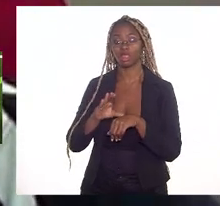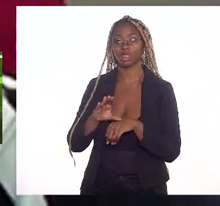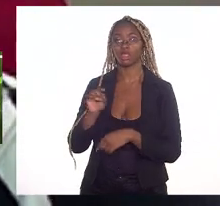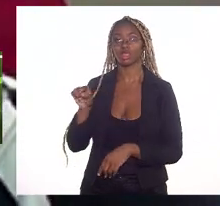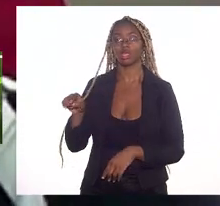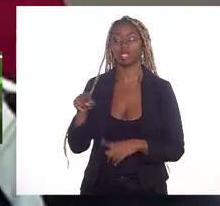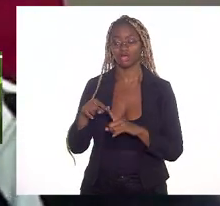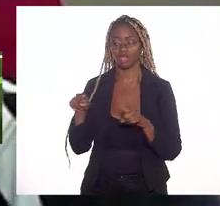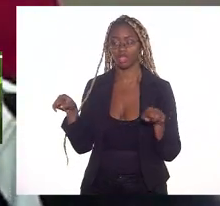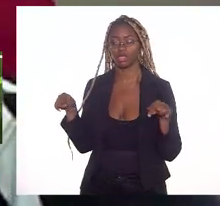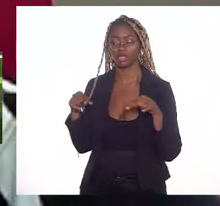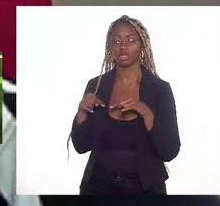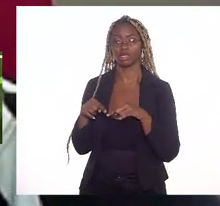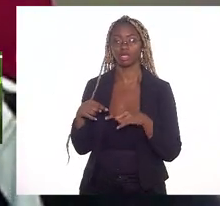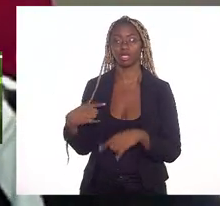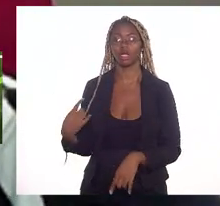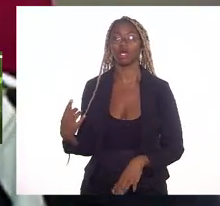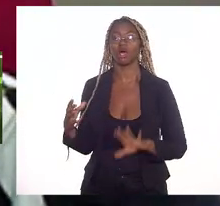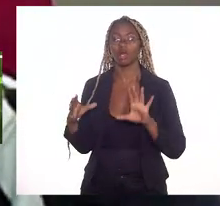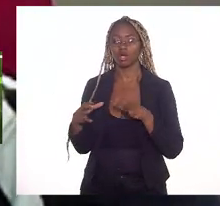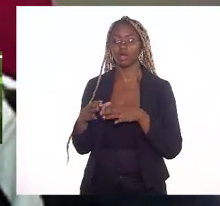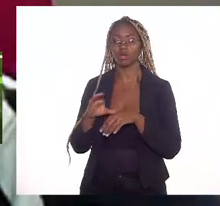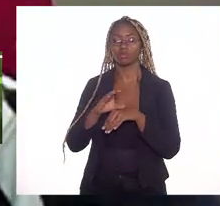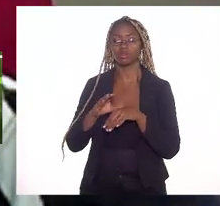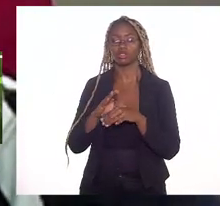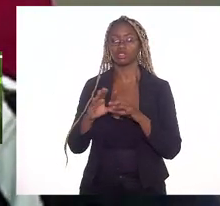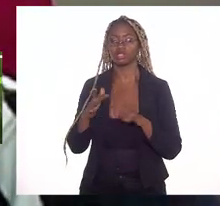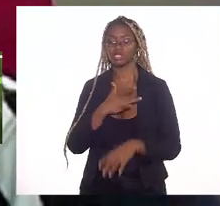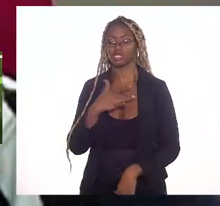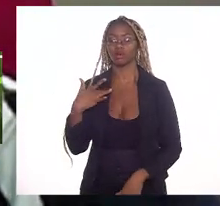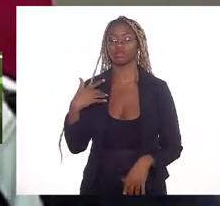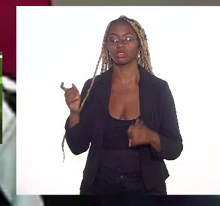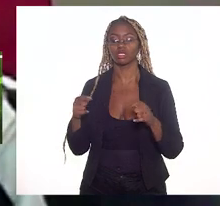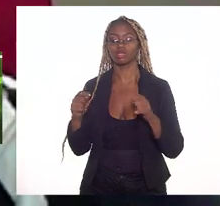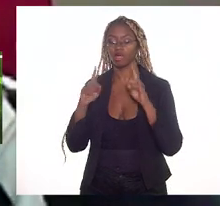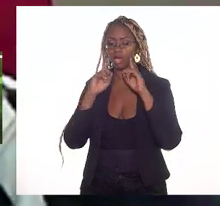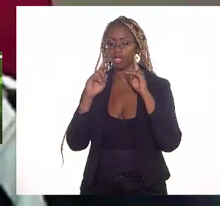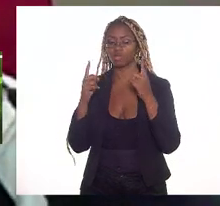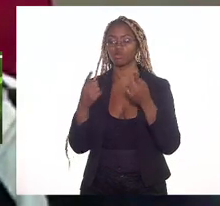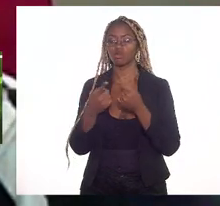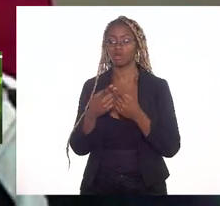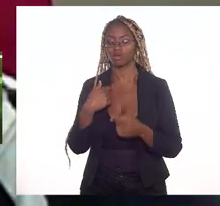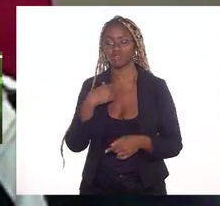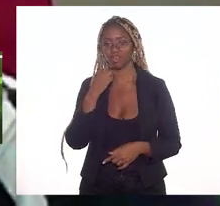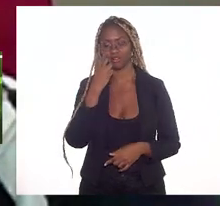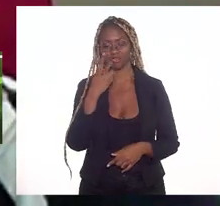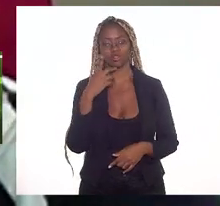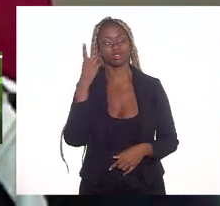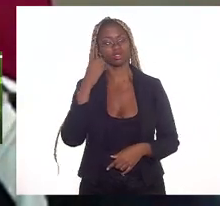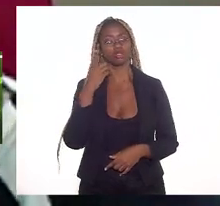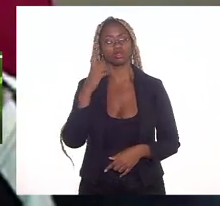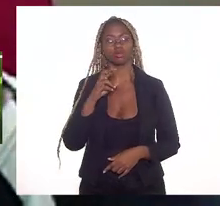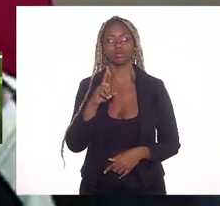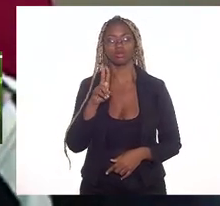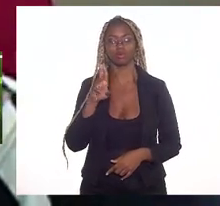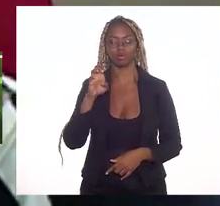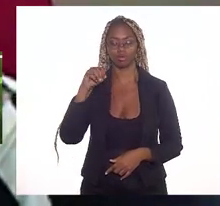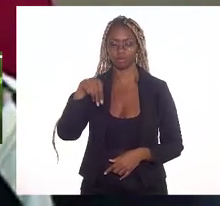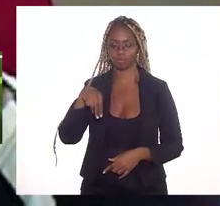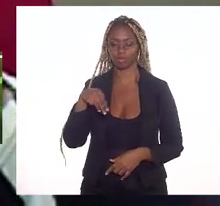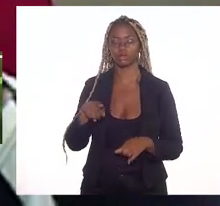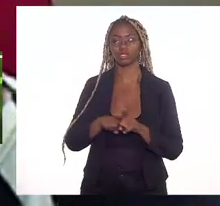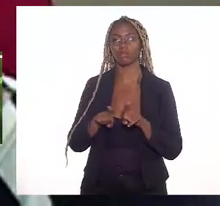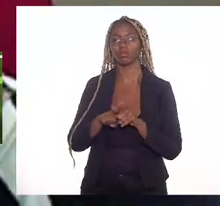a Comissão de Saúde pudesse se reunir com Vossa Excelência. Eu estou vendo aqui o deputado Rubem Bontempo, que é